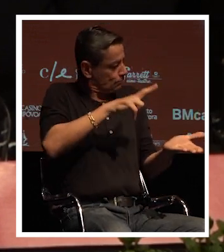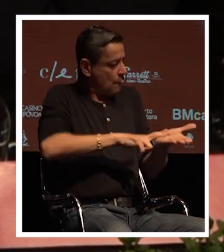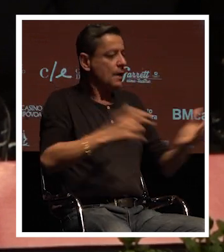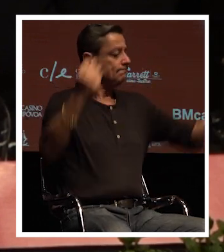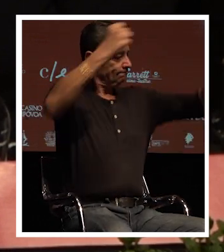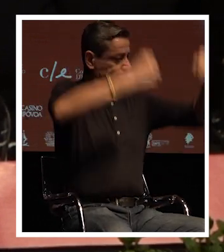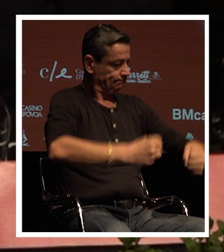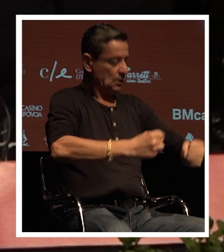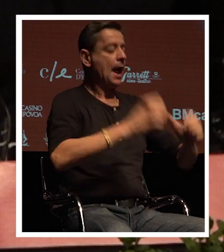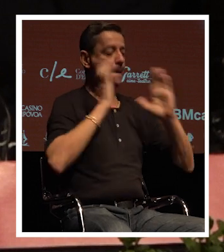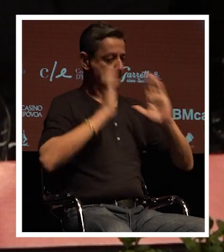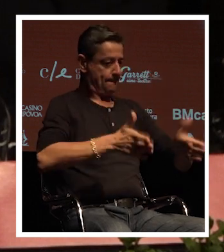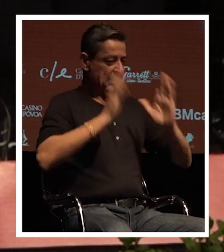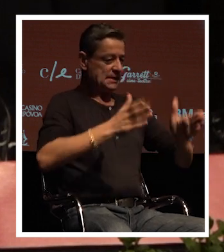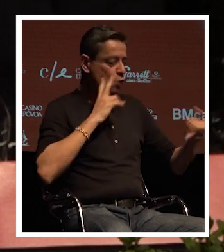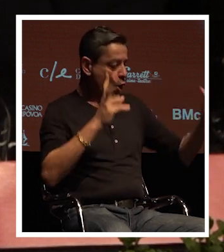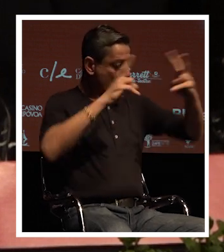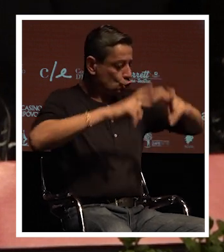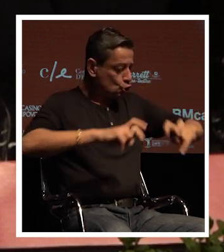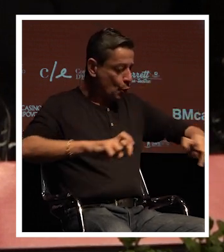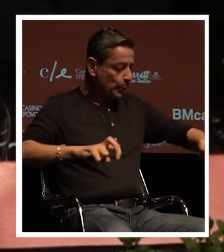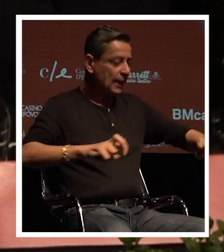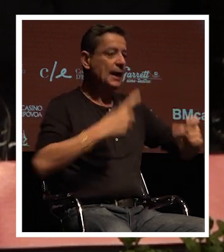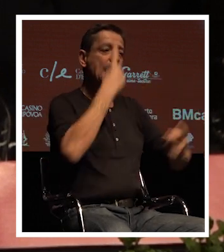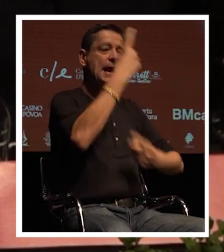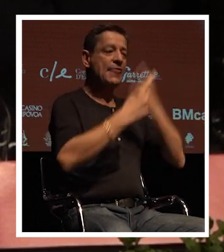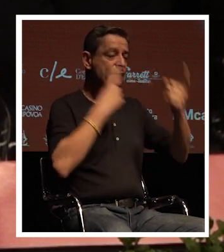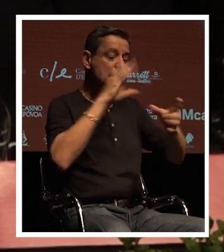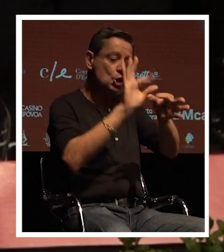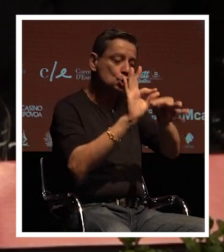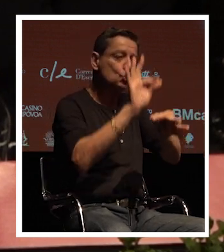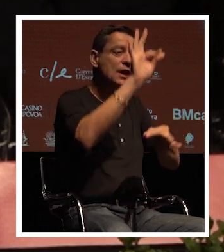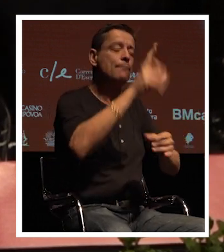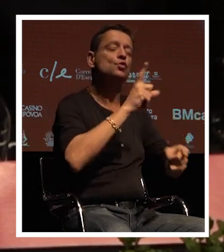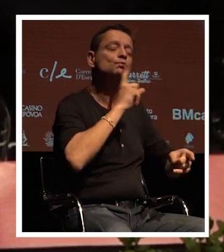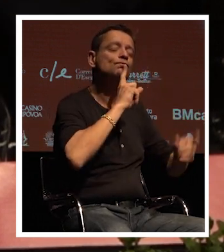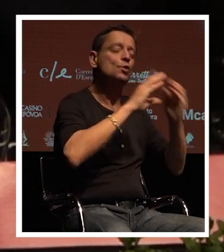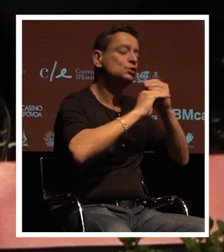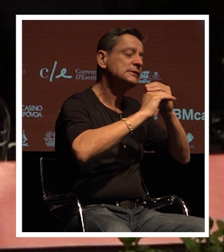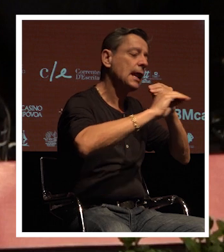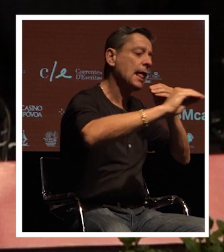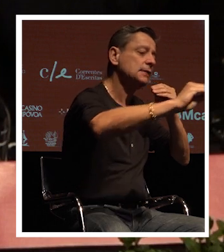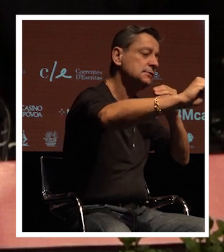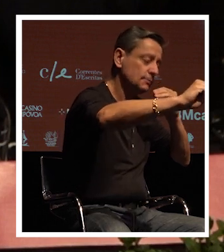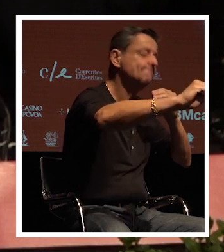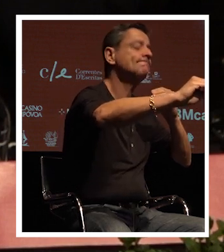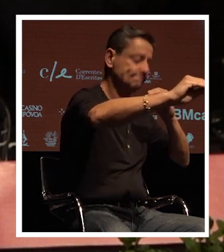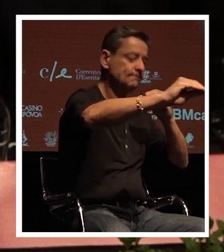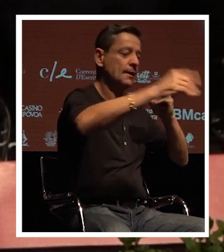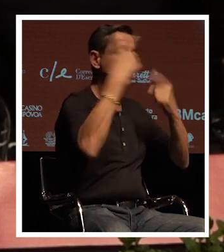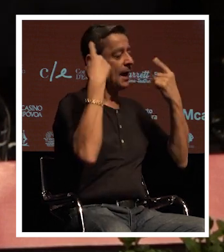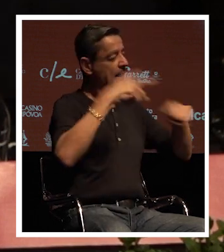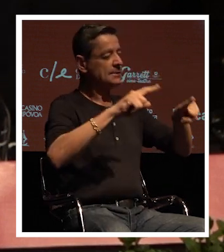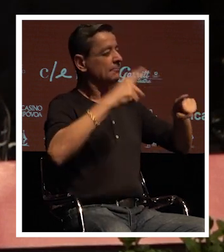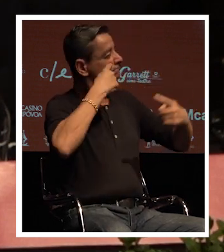prova é preciso descobrir se de cada vez que escolhemos o silêncio essa mensagem sem